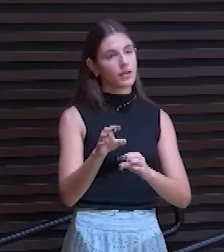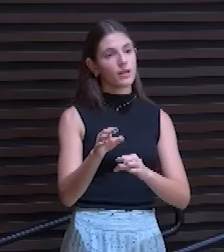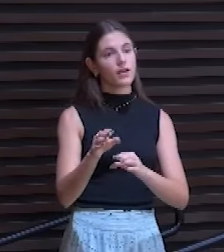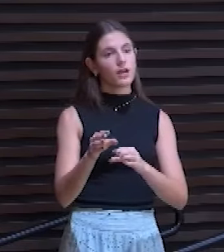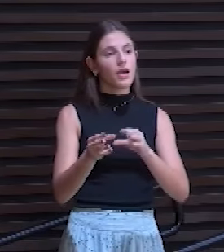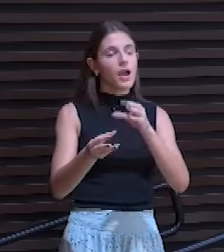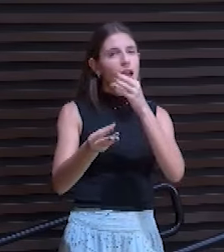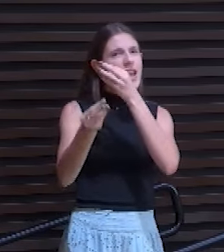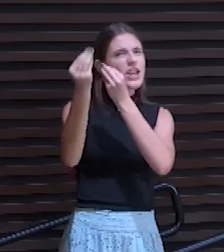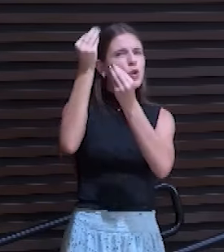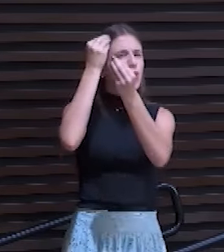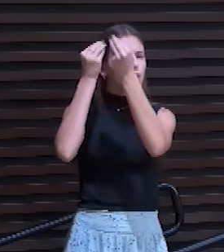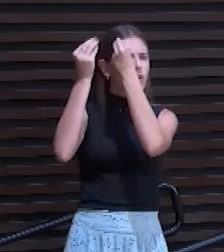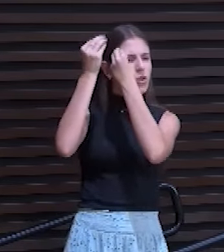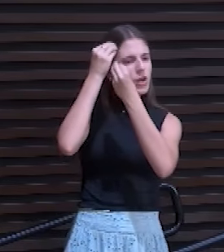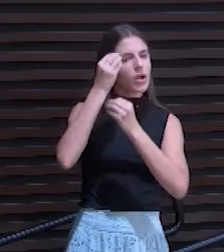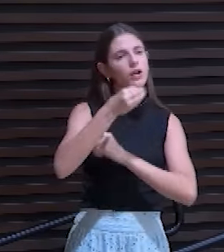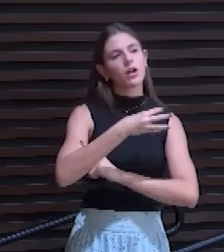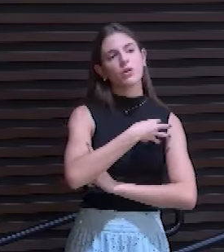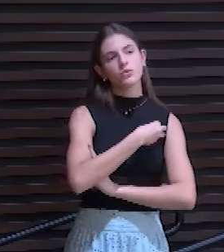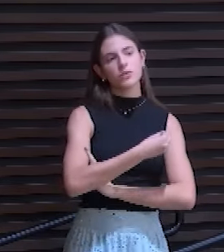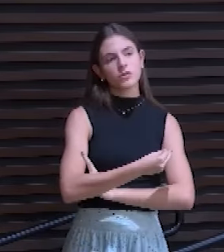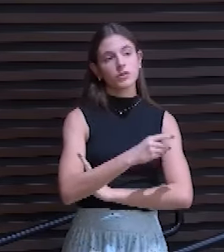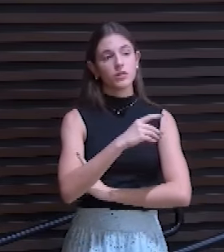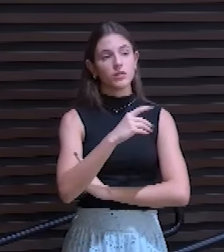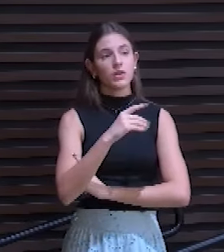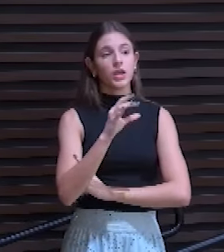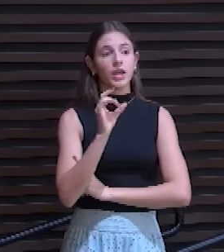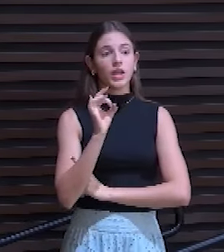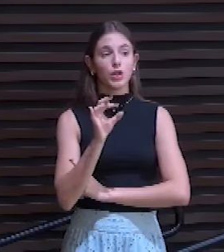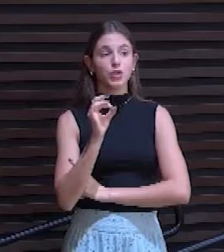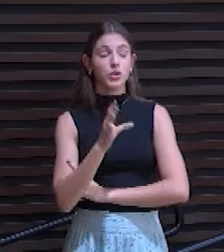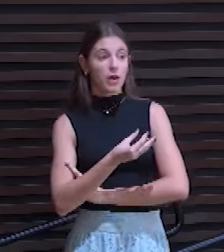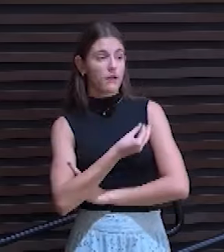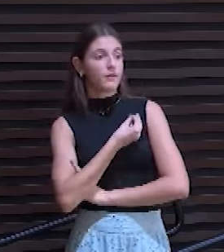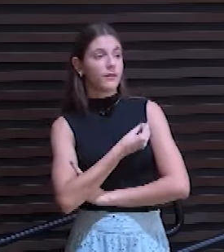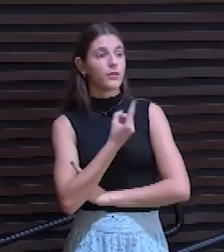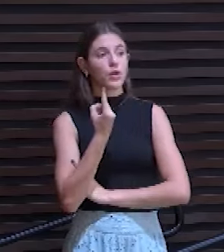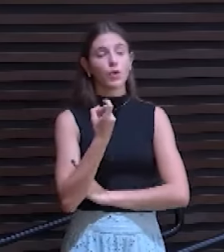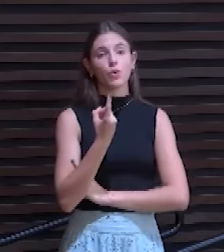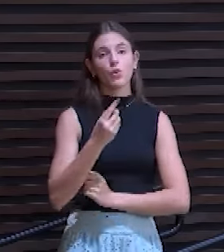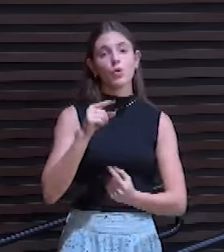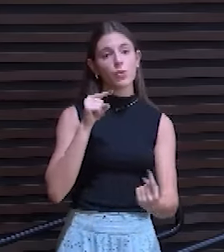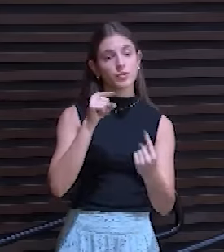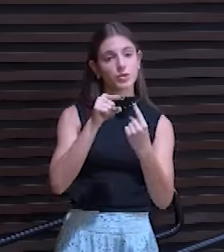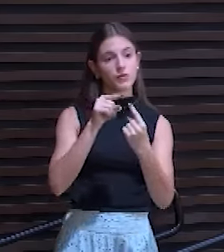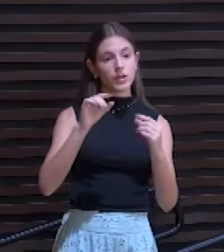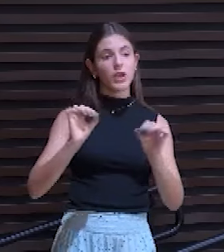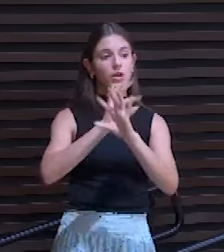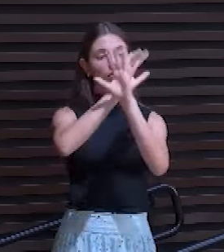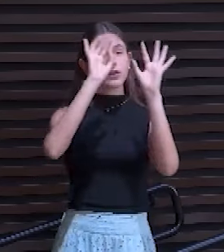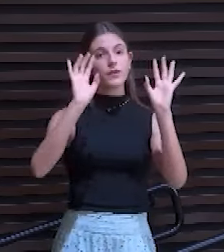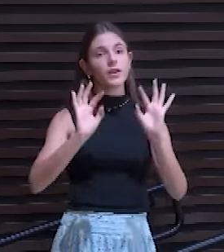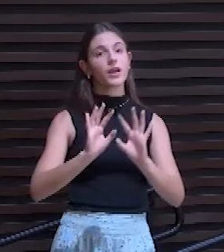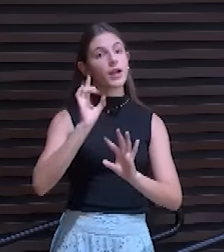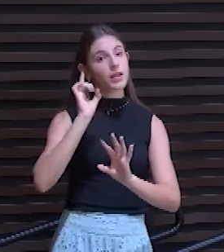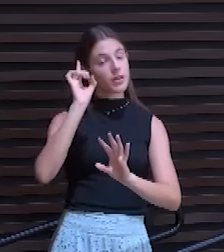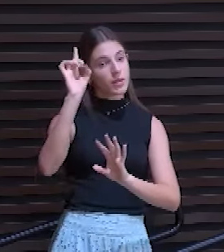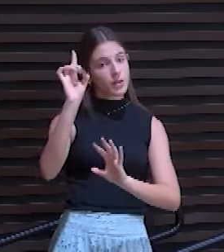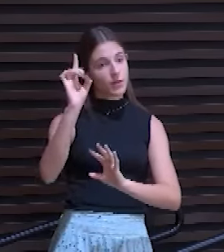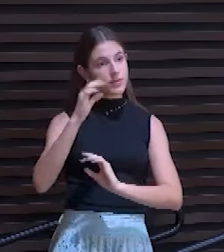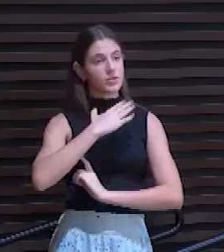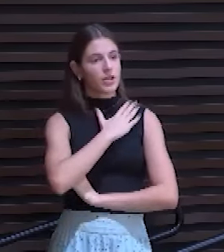inculcar aos filhos que eles existem com o único propósito, glorificar a Deus e satisfazer-se nele